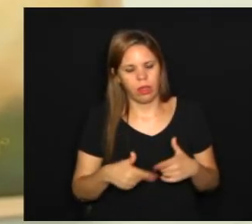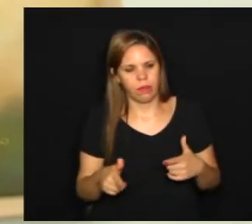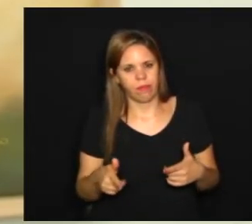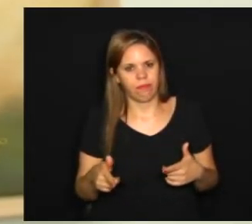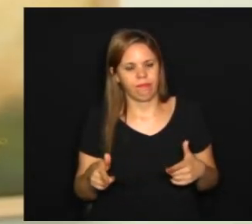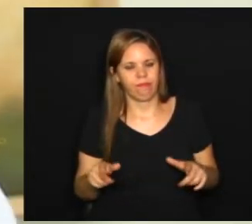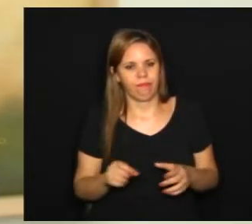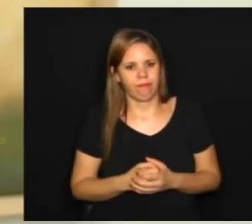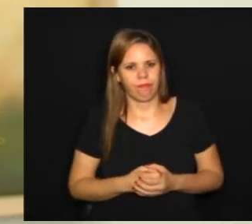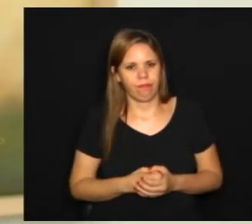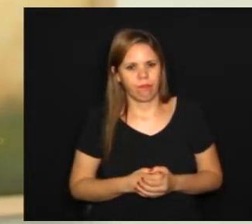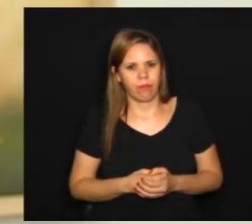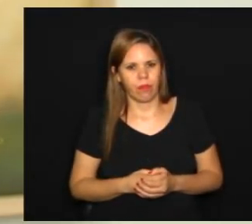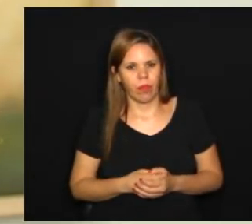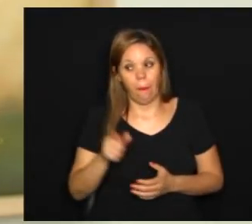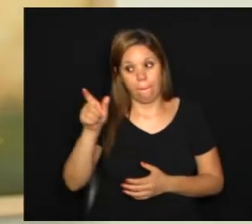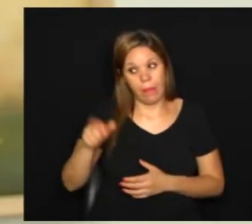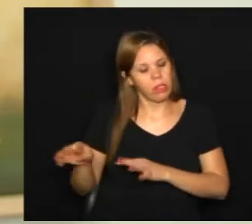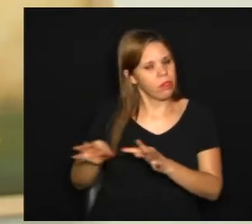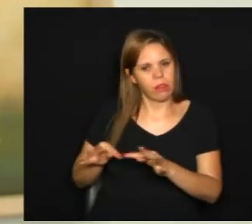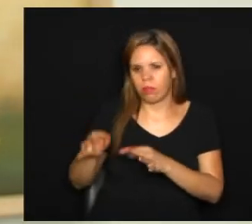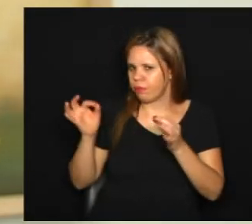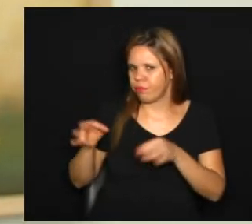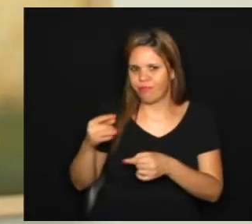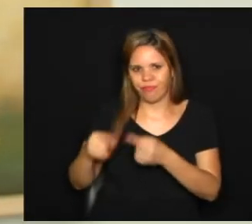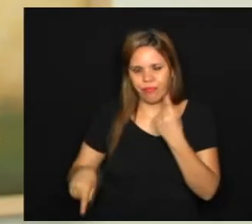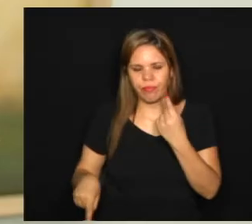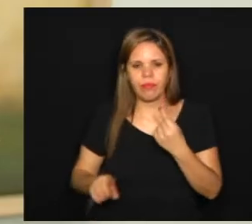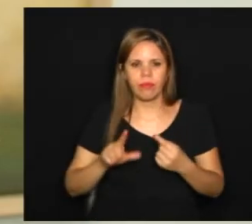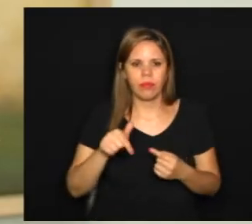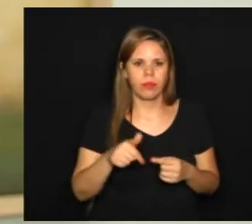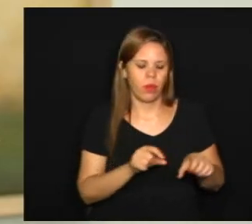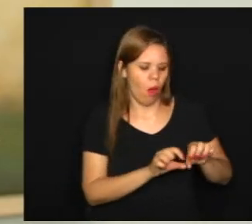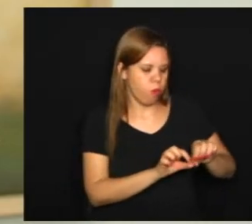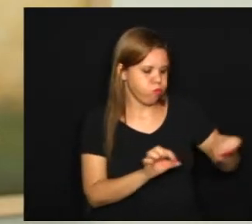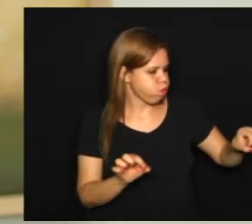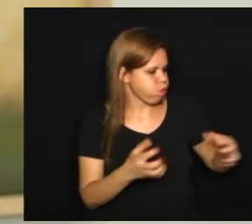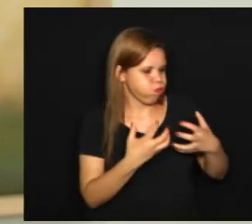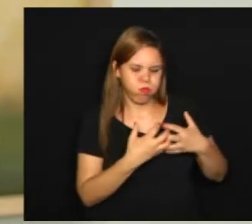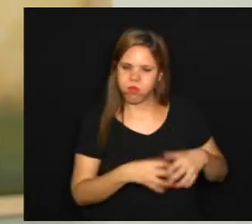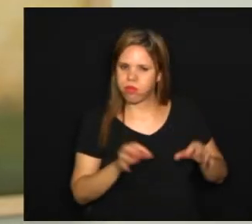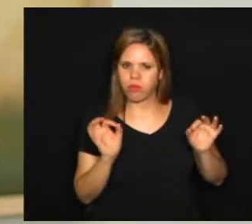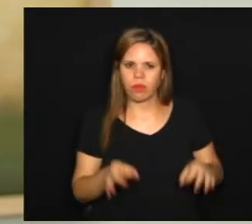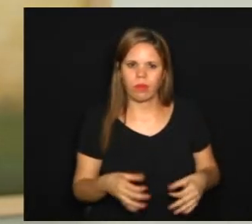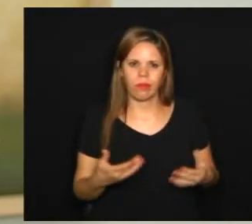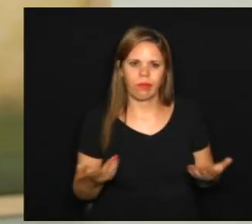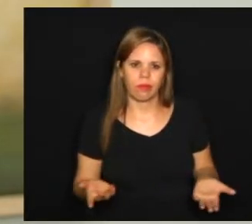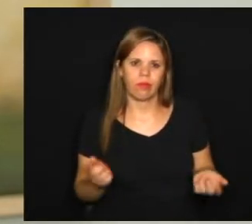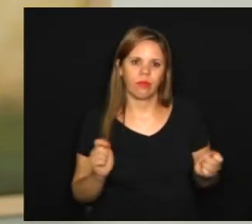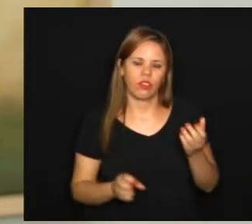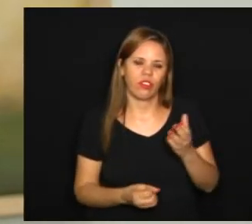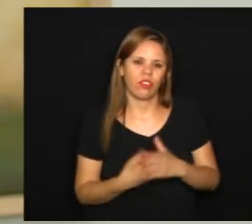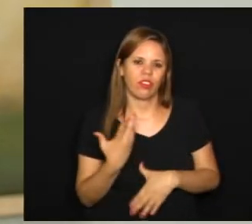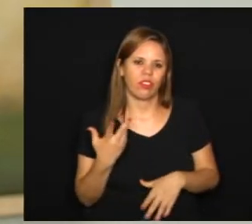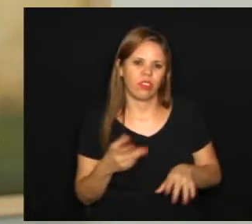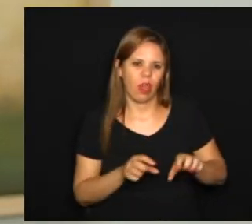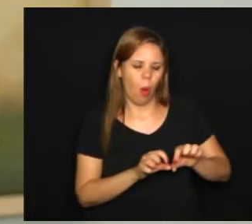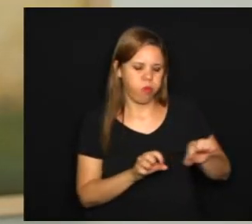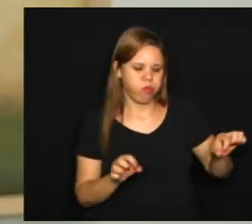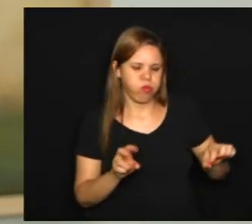graves, o paciente deve ser tratado em UTIs, né? O tratamento ele é importante para evitar também as consequências